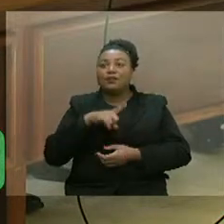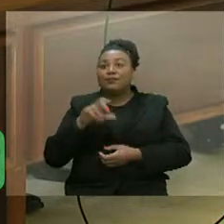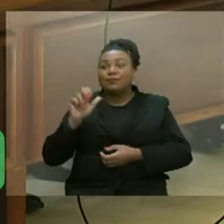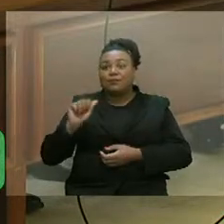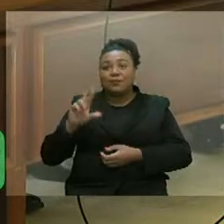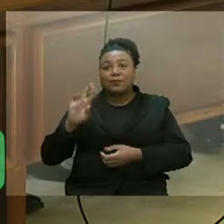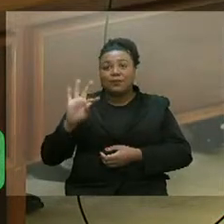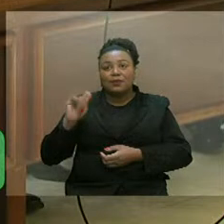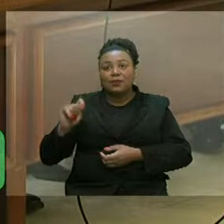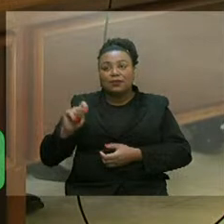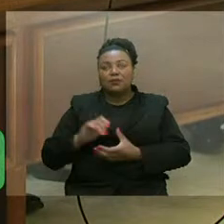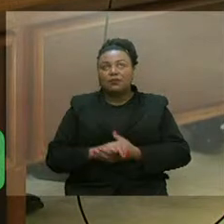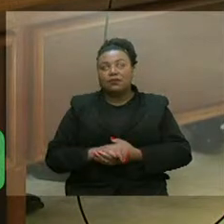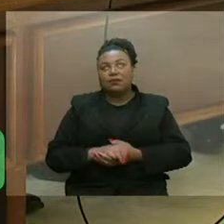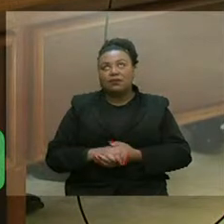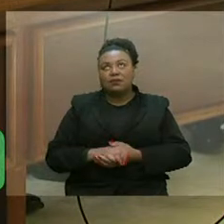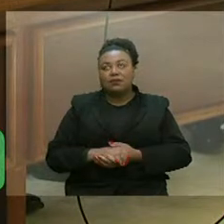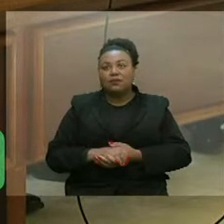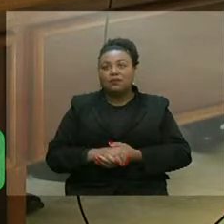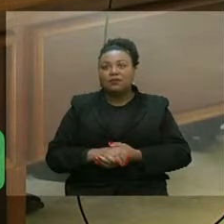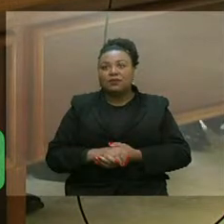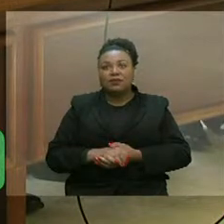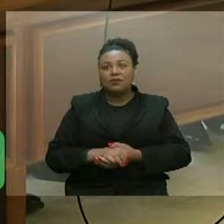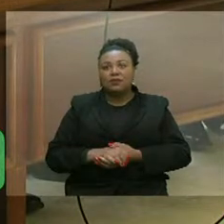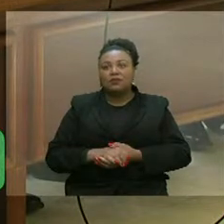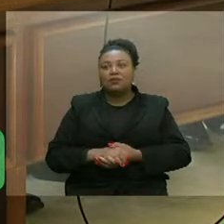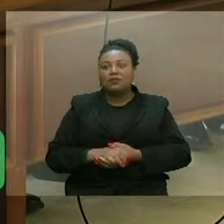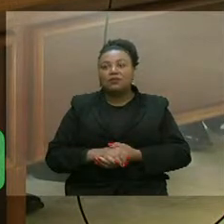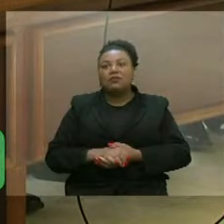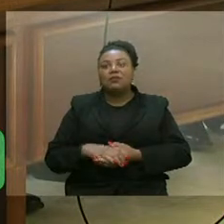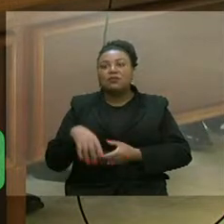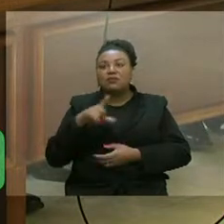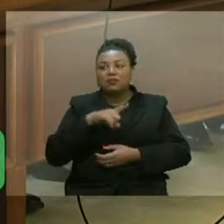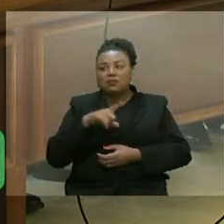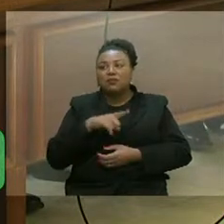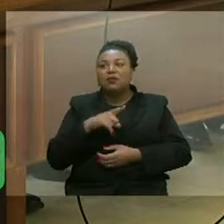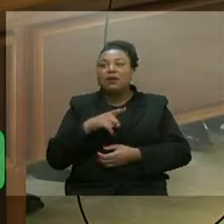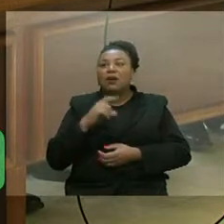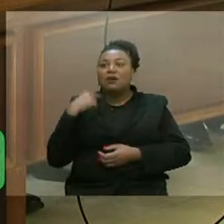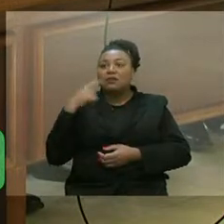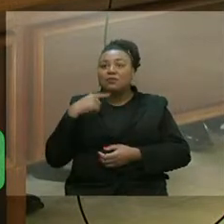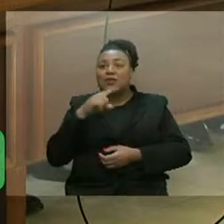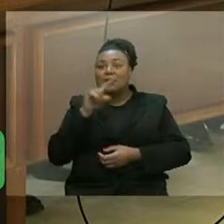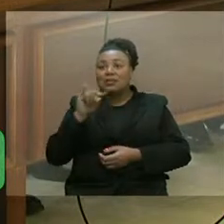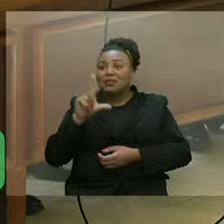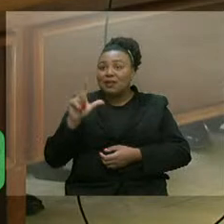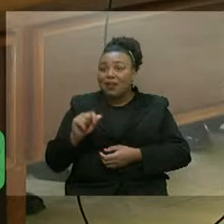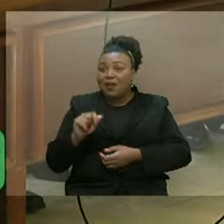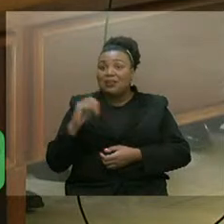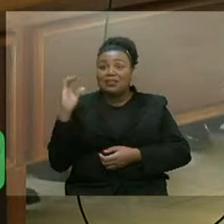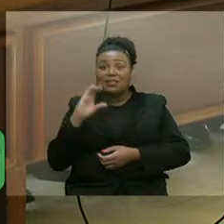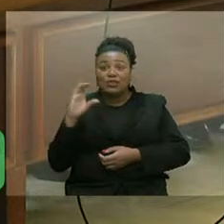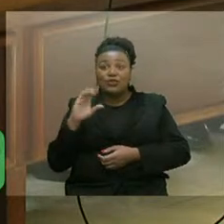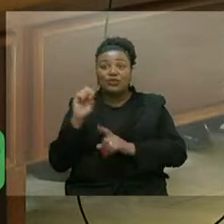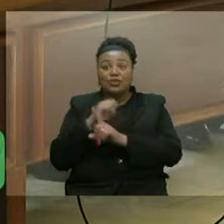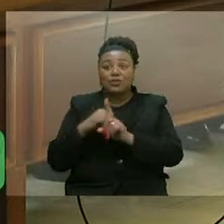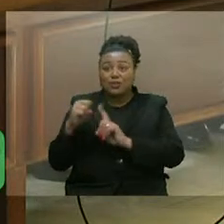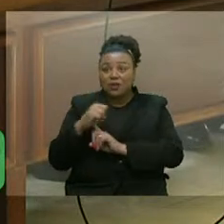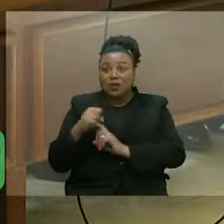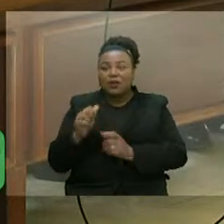Bergman, a deputada estadual e presidente da Comissão de Saúde, Zilá Breitenbach, a cientista